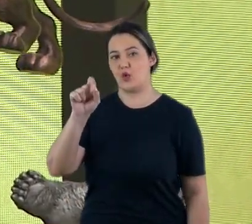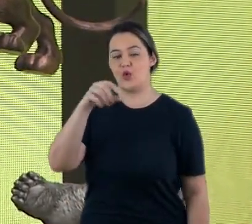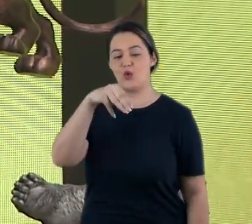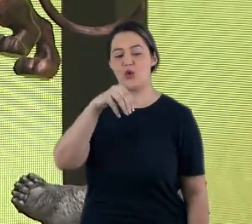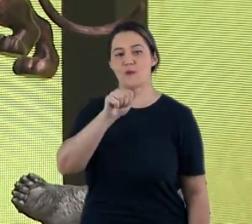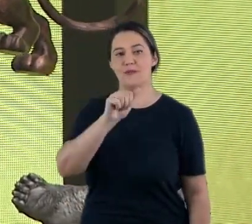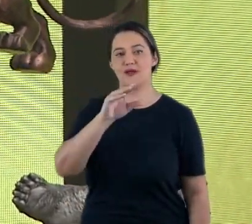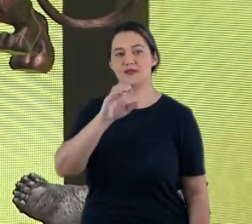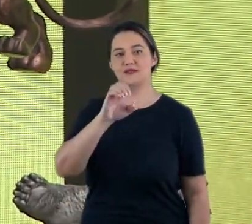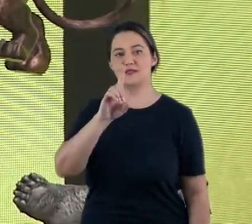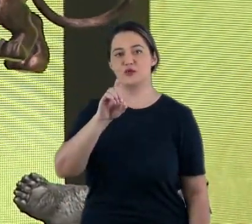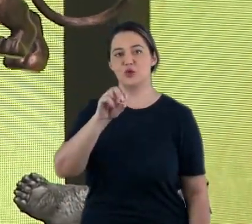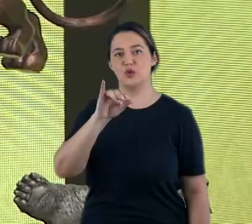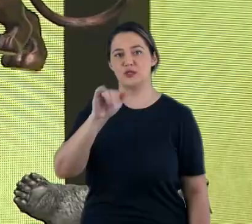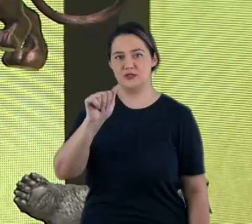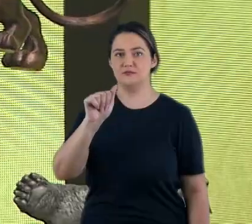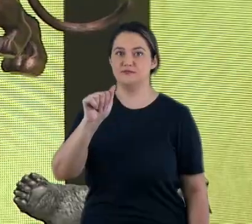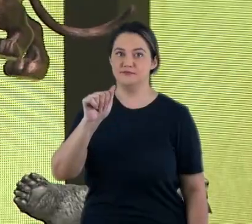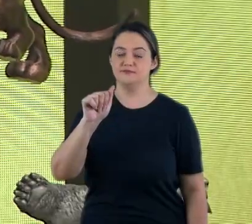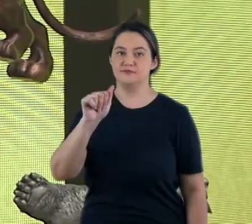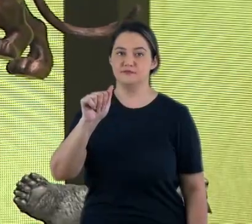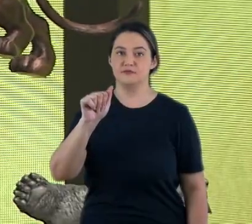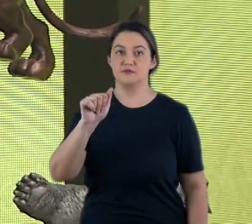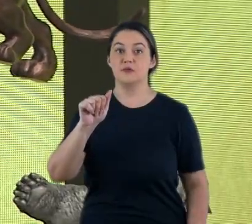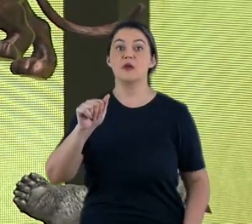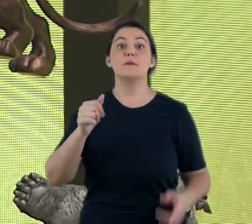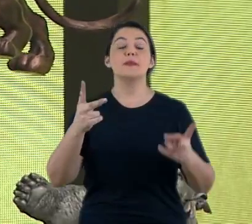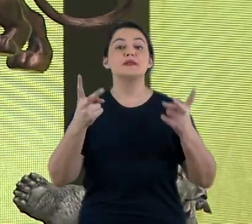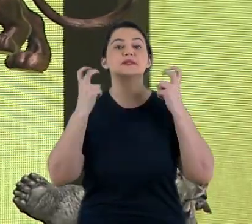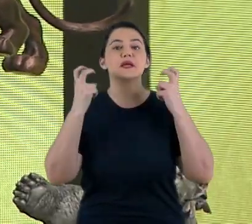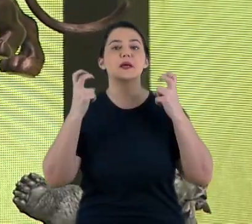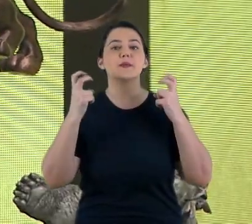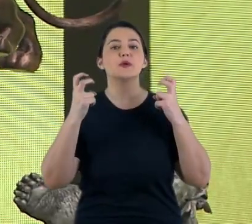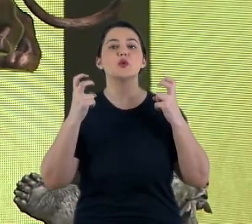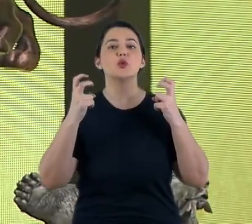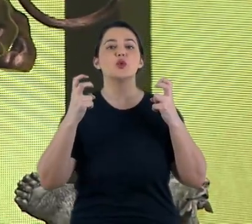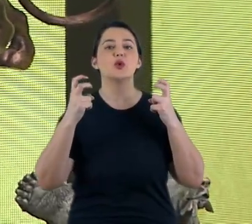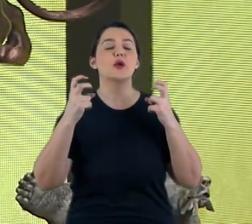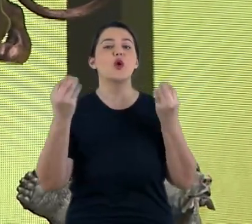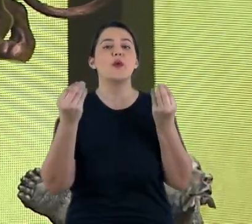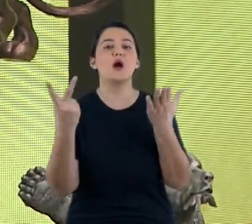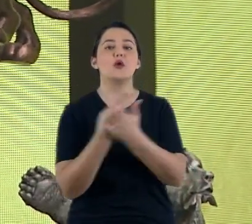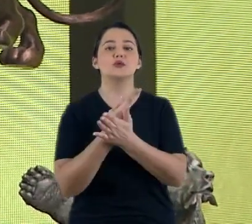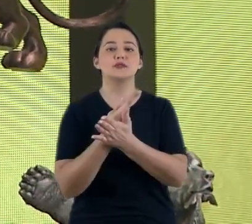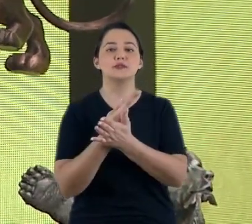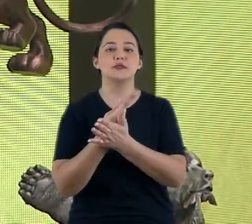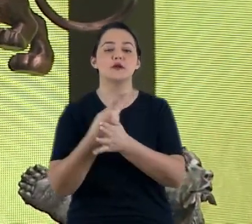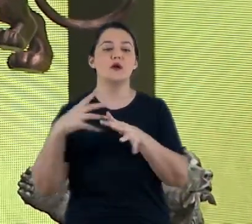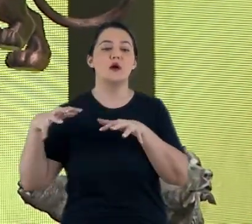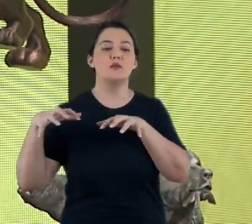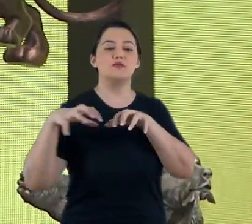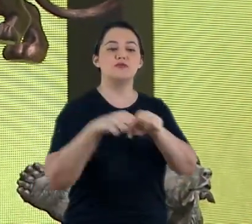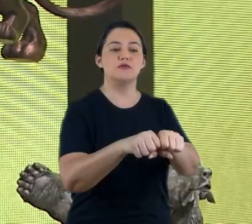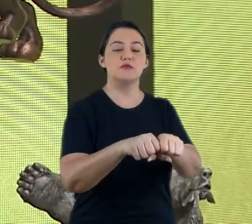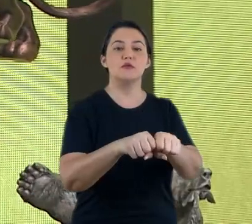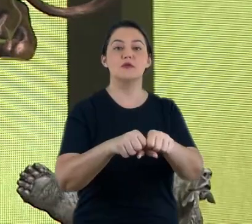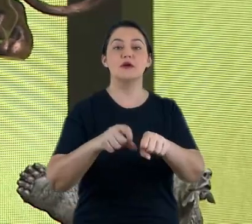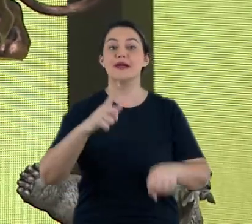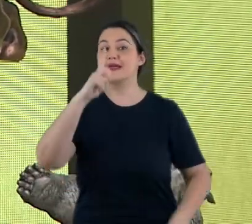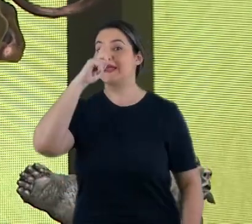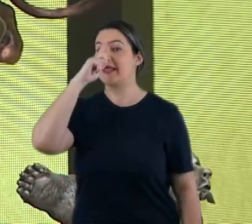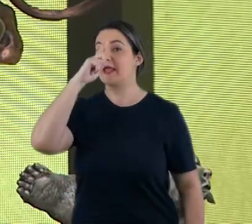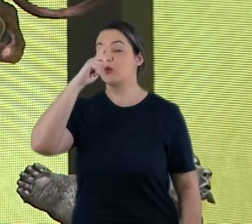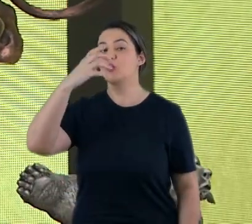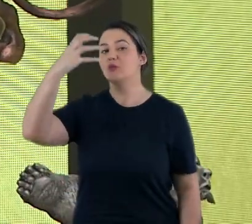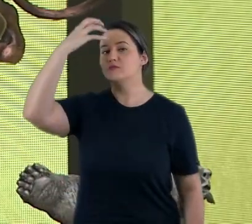havia chegado ao poder nos dias de Daniel, é notório que o fim desse império coincidiu com a morte de Alexandre